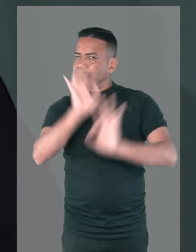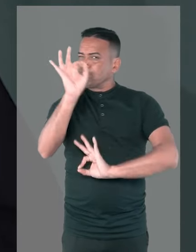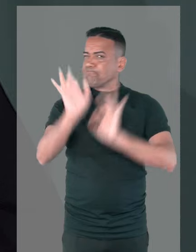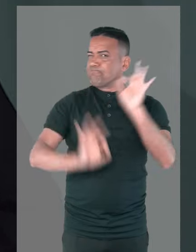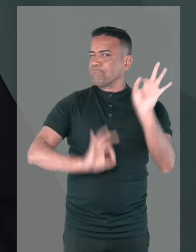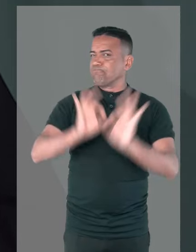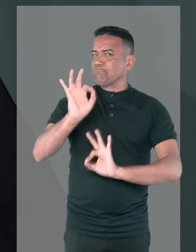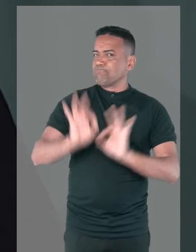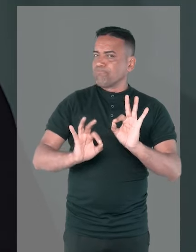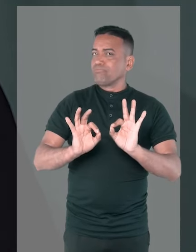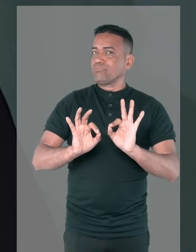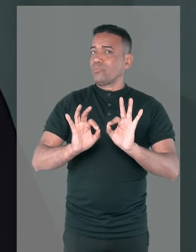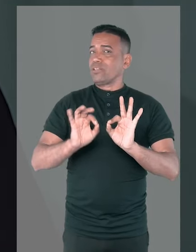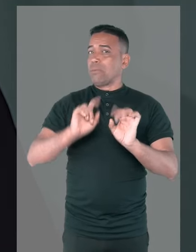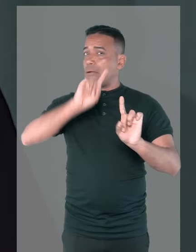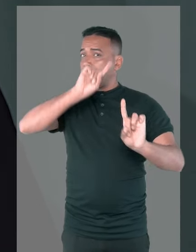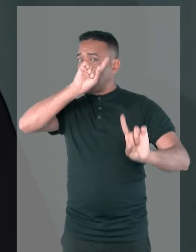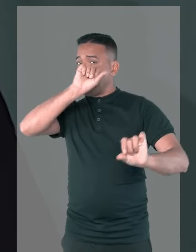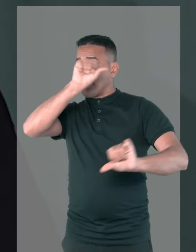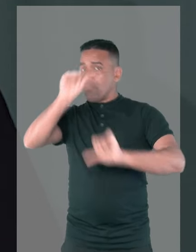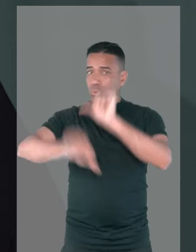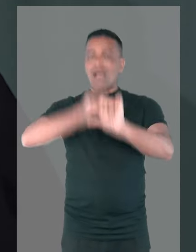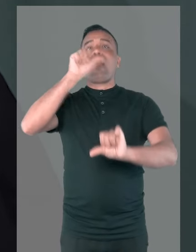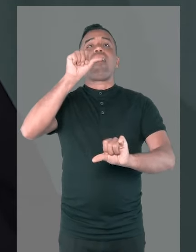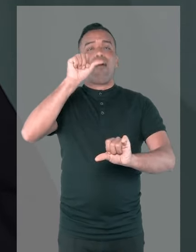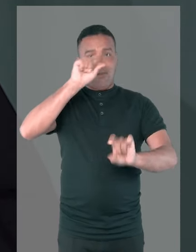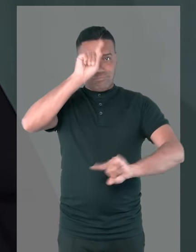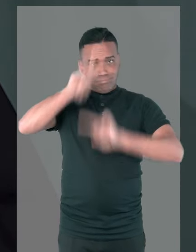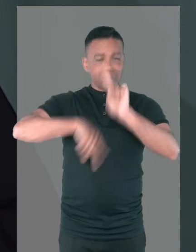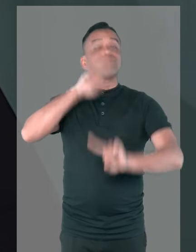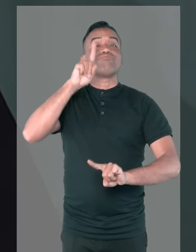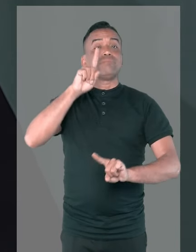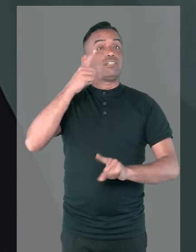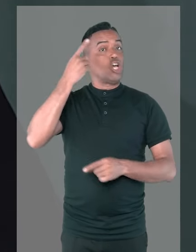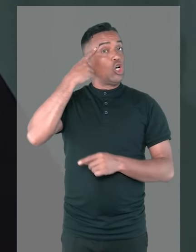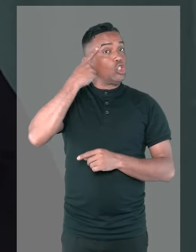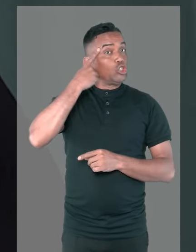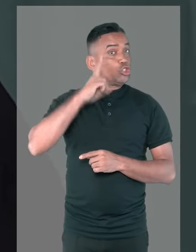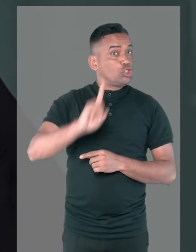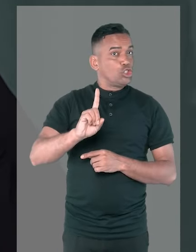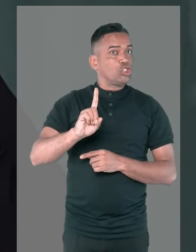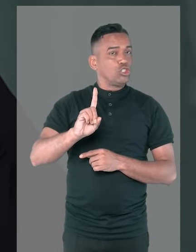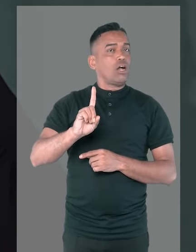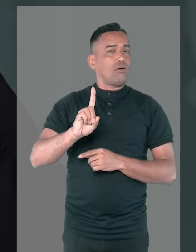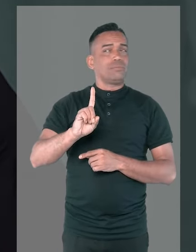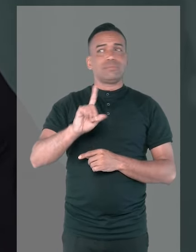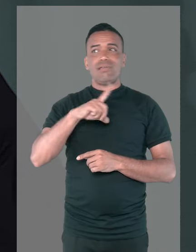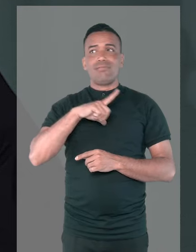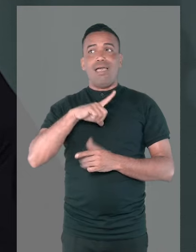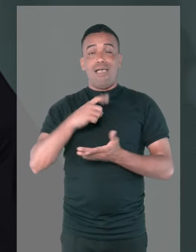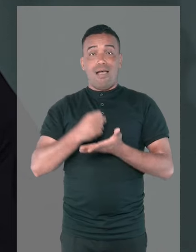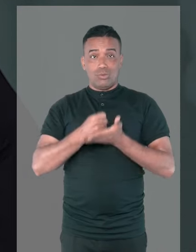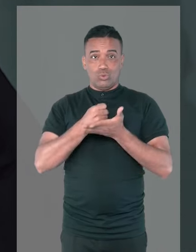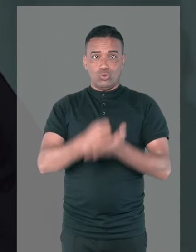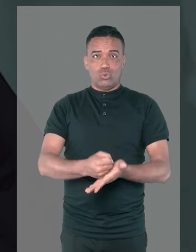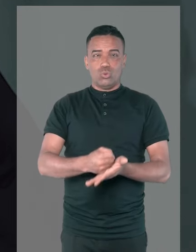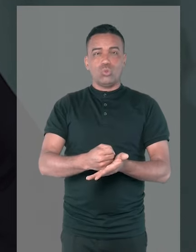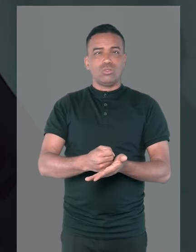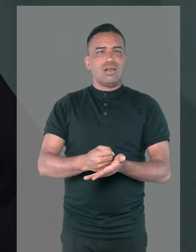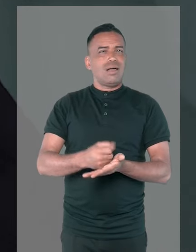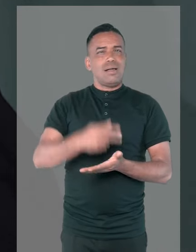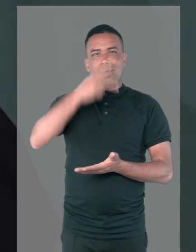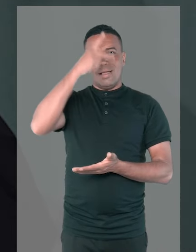de subverter essa situação. Porque nesse dia, eles também têm a ajuda de um